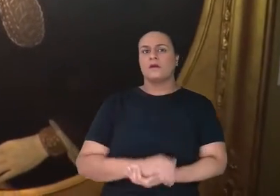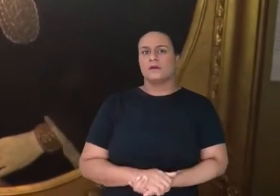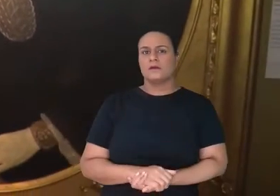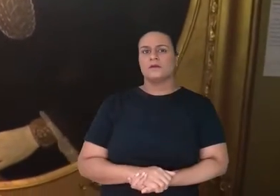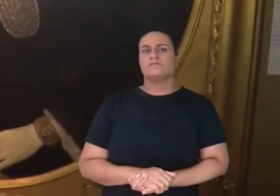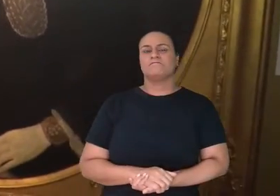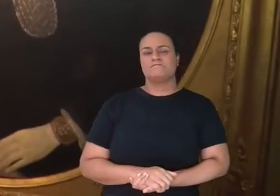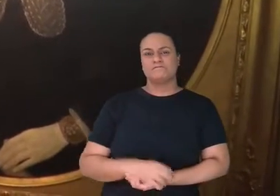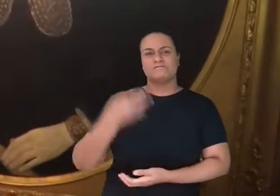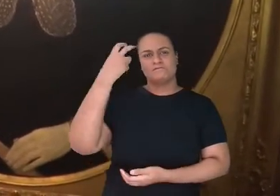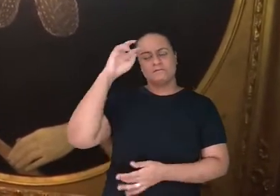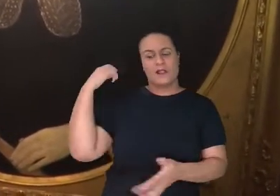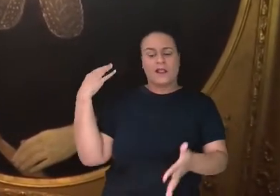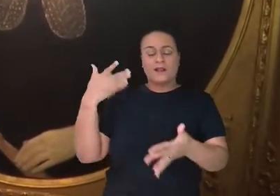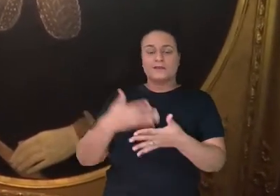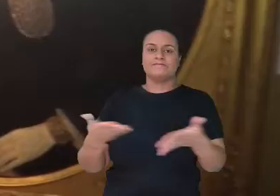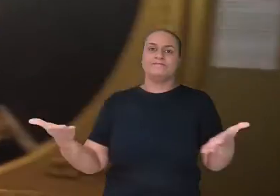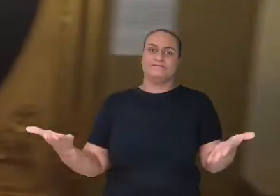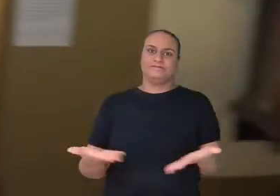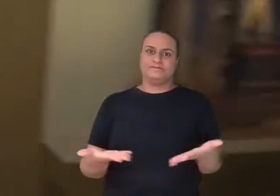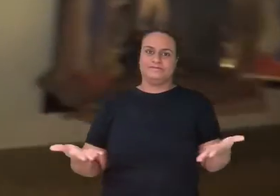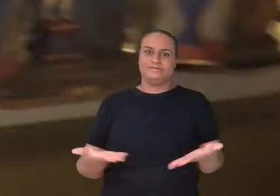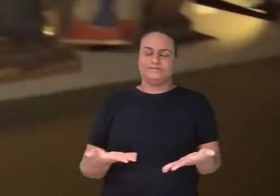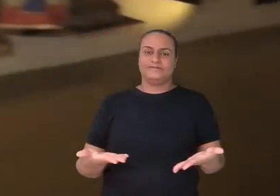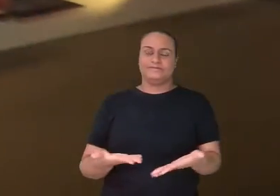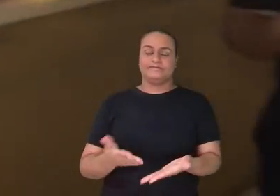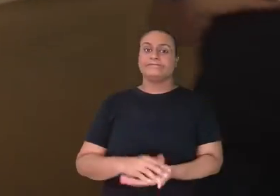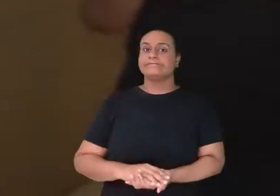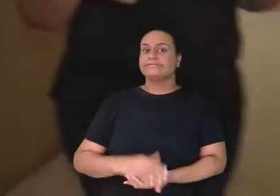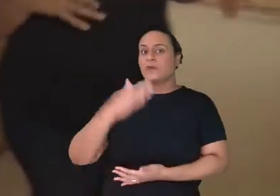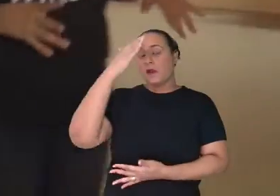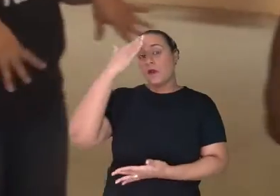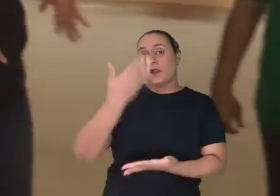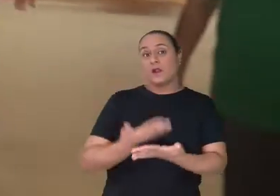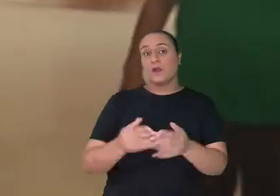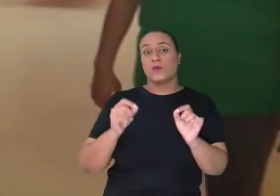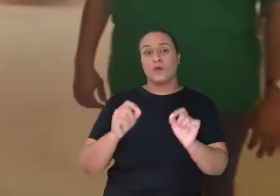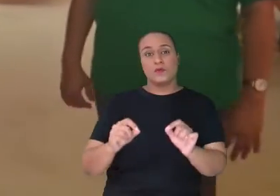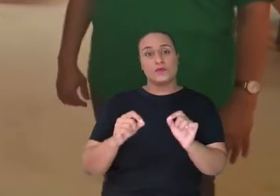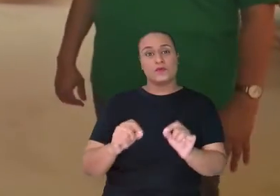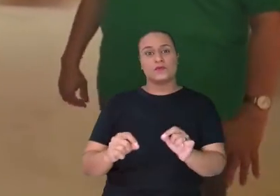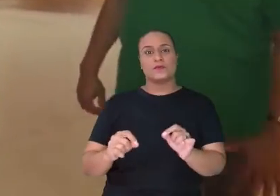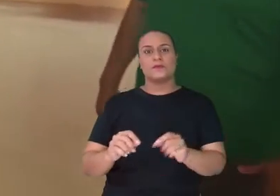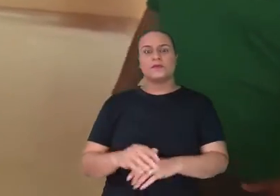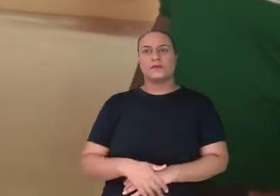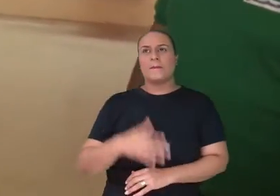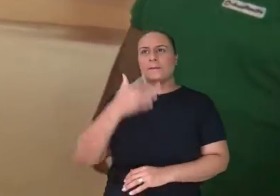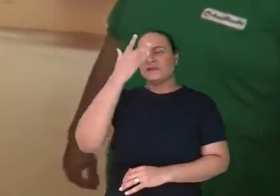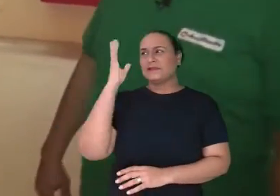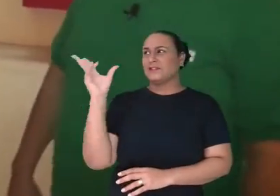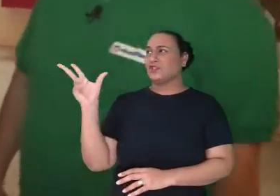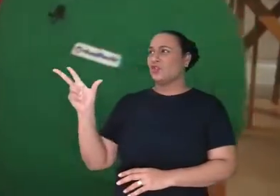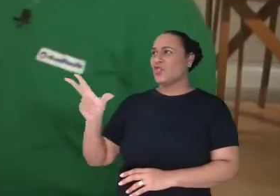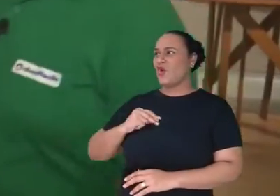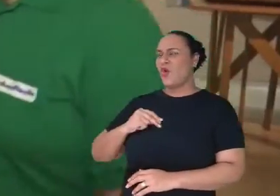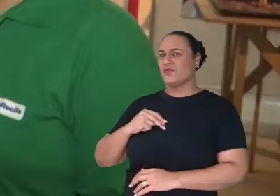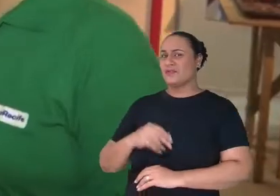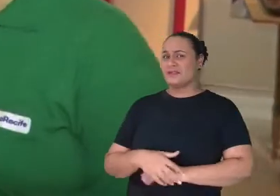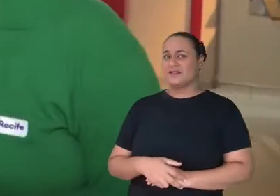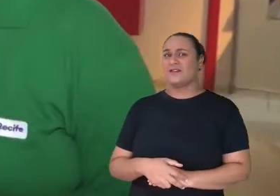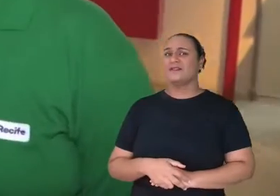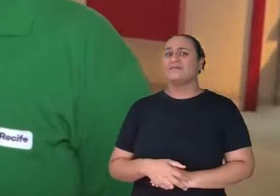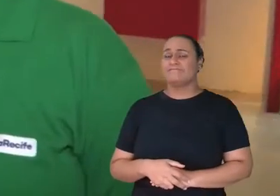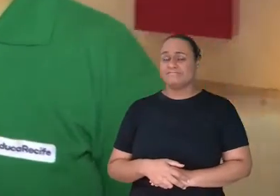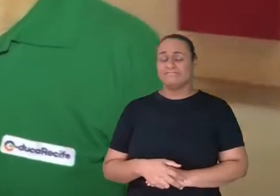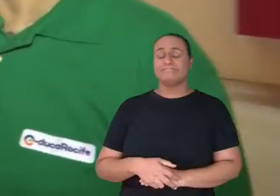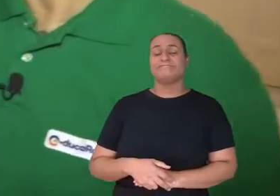que a gente tem até hoje. Sim. Eu acredito que todo mundo já tem. Ai, meu Deus, vixe Nossa Senhora. Isso